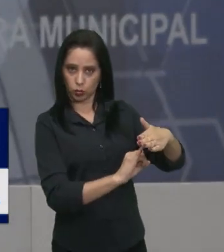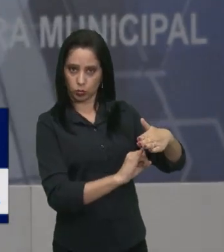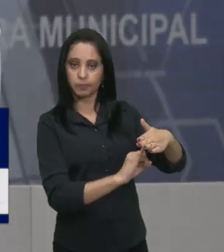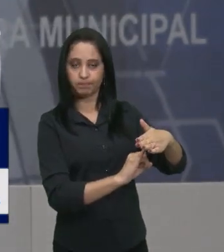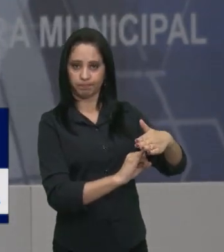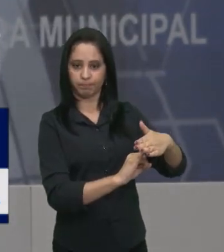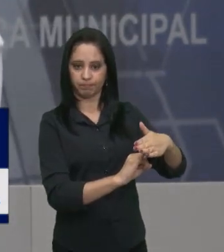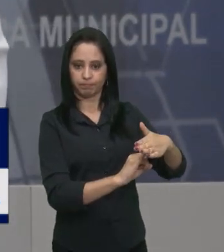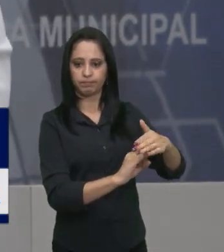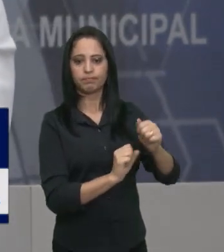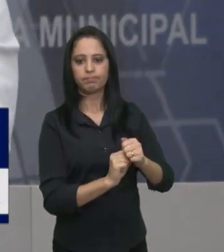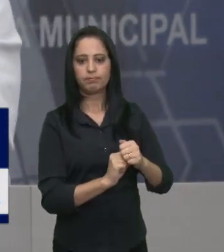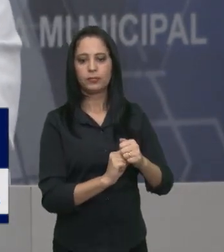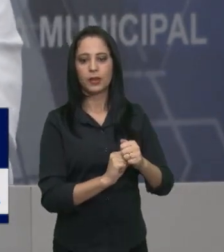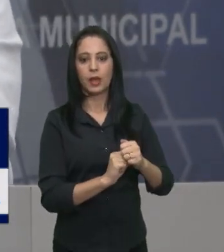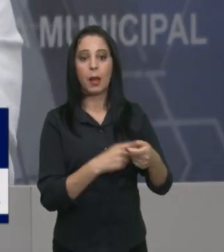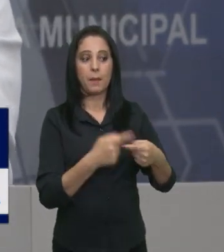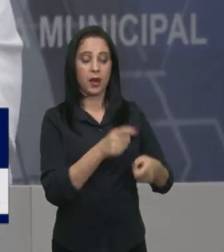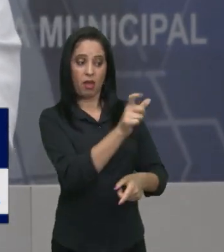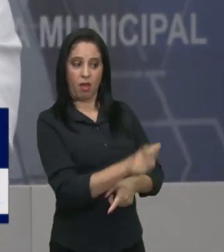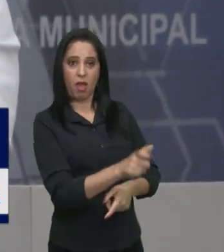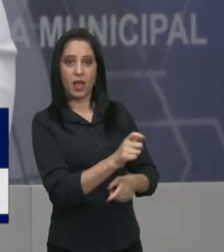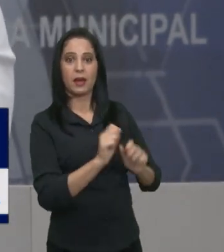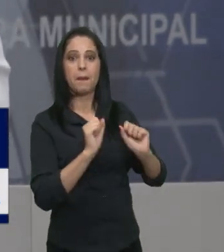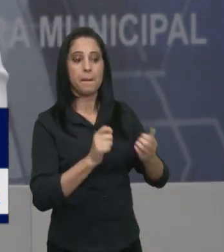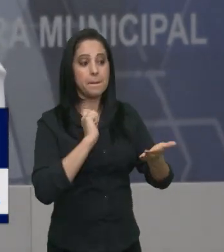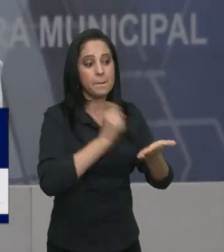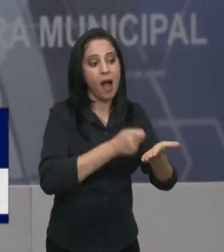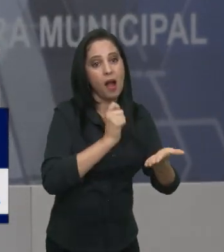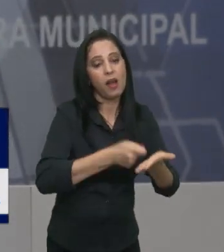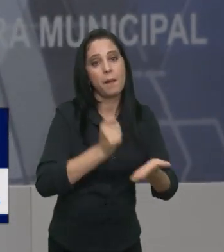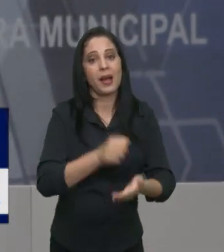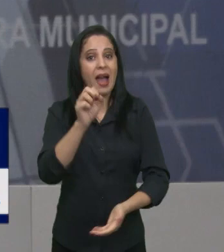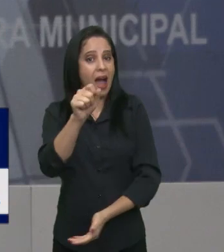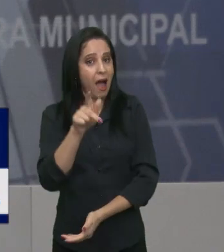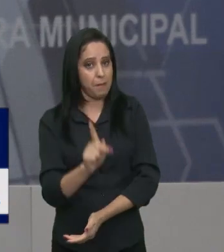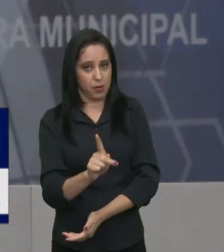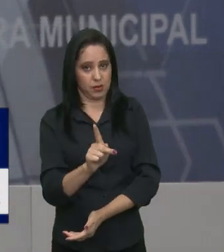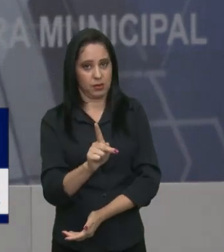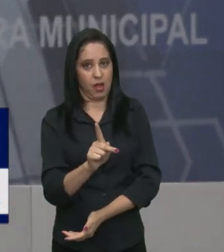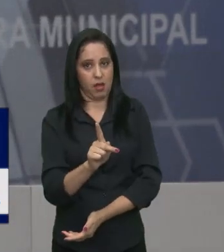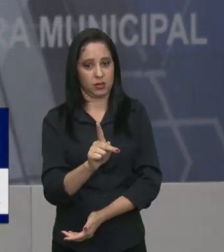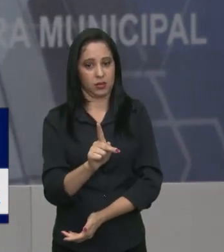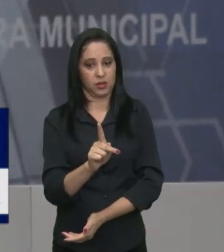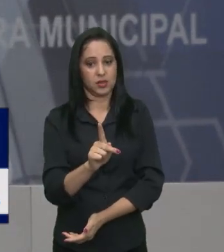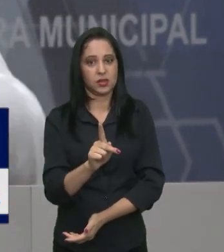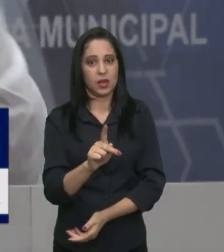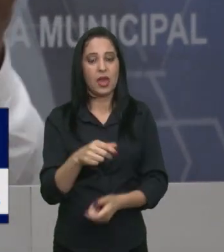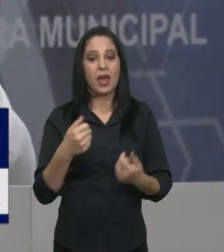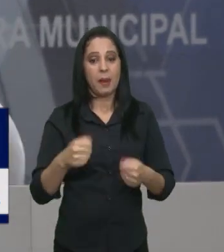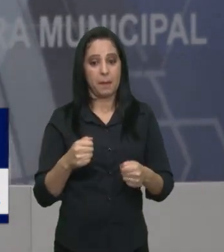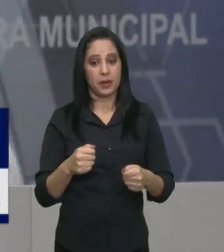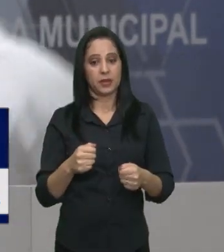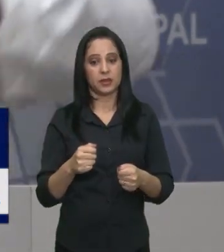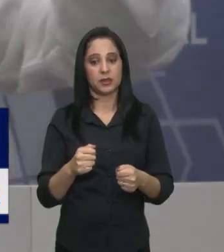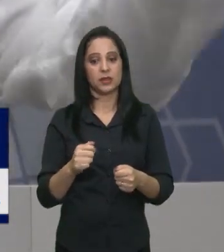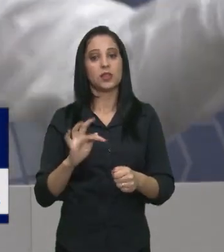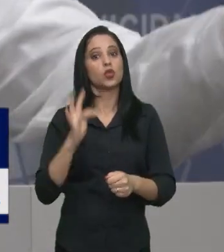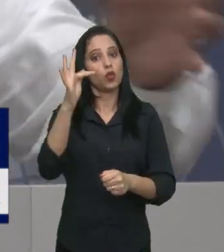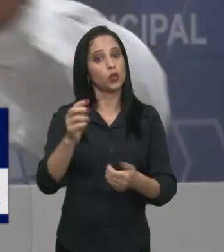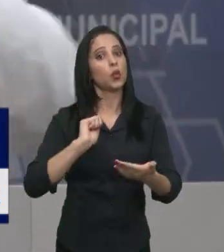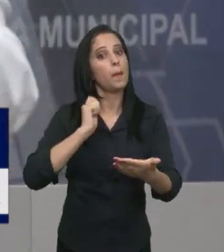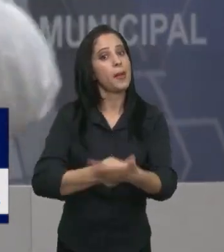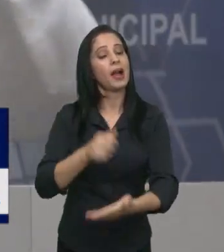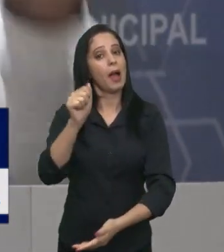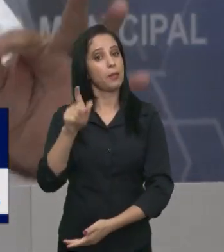que ele possa pagar aposentados e futuros aposentados, ter saúde financeira, mas também poder cuidar da